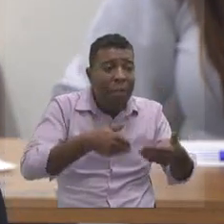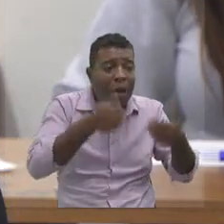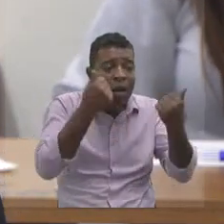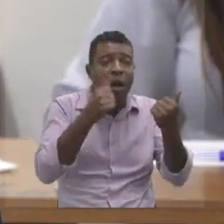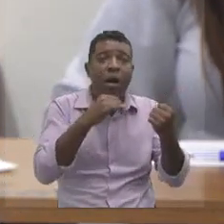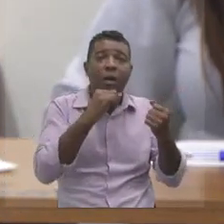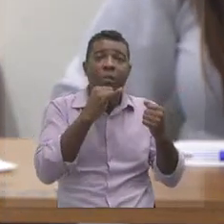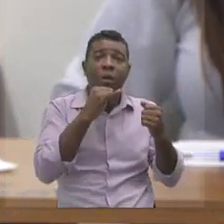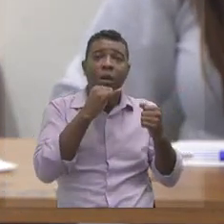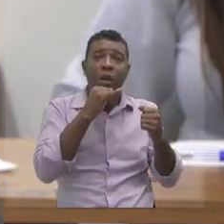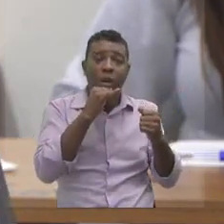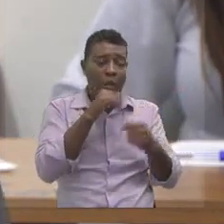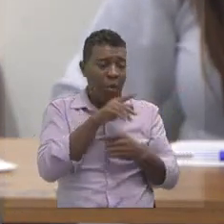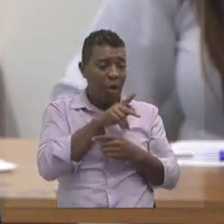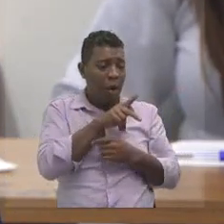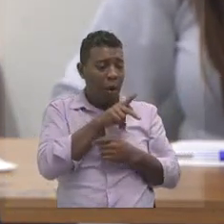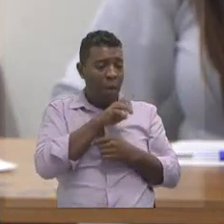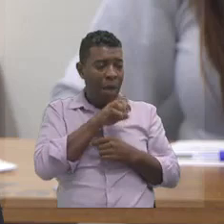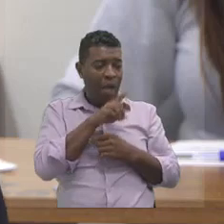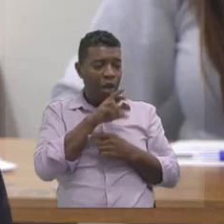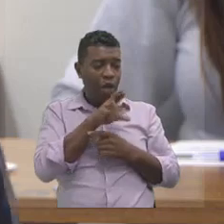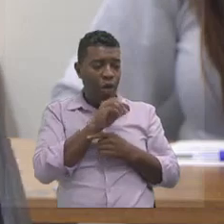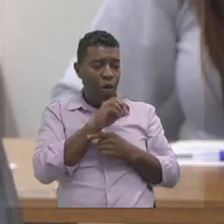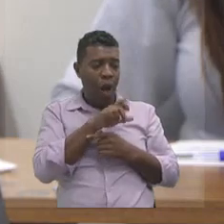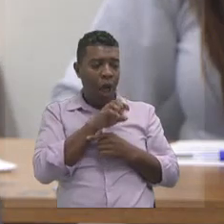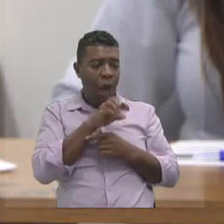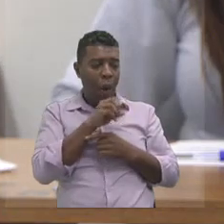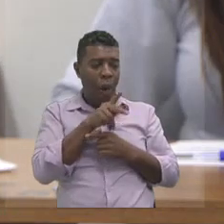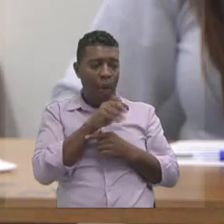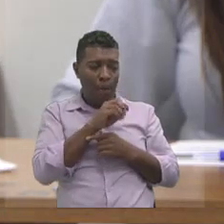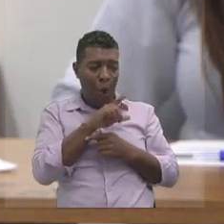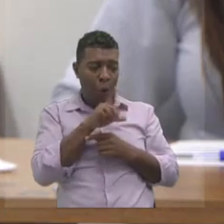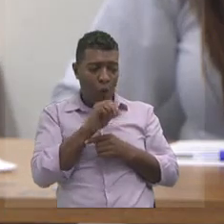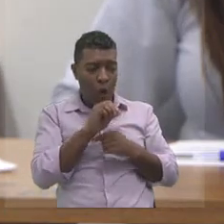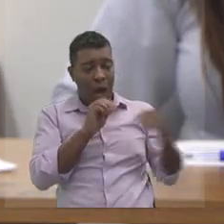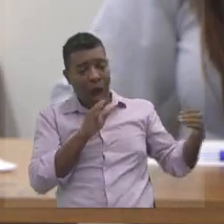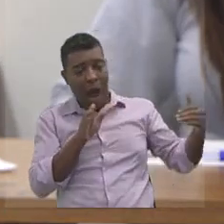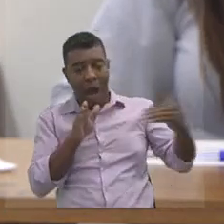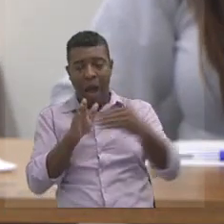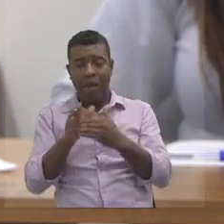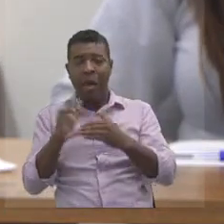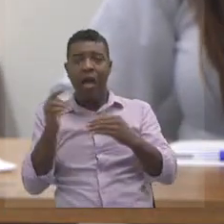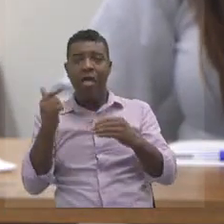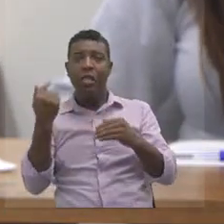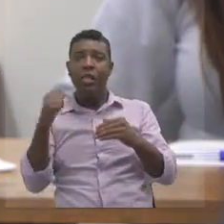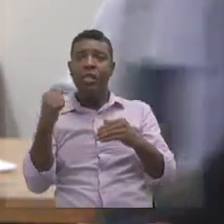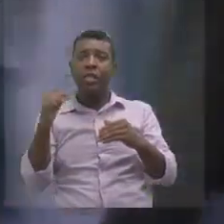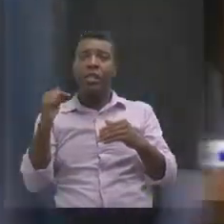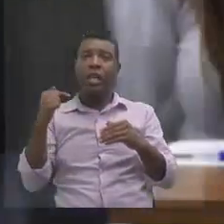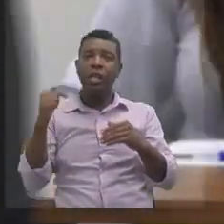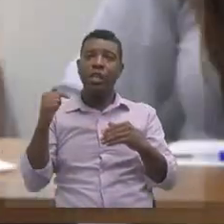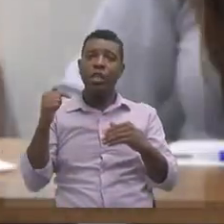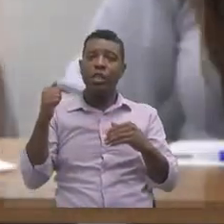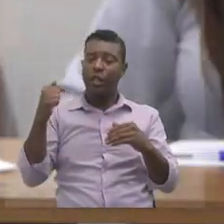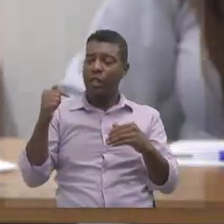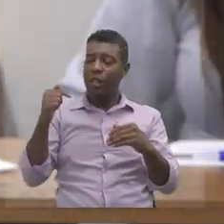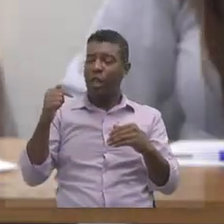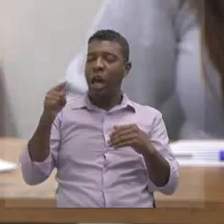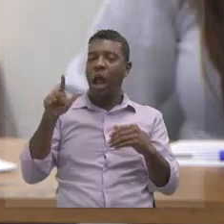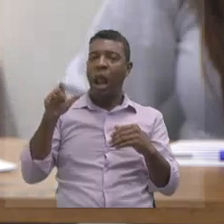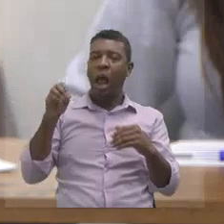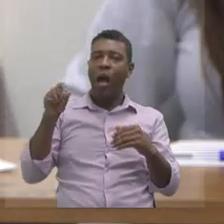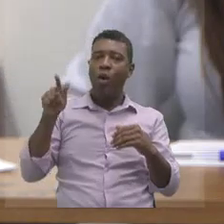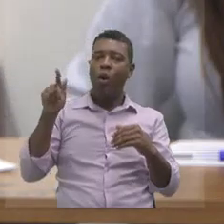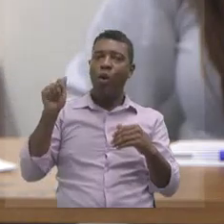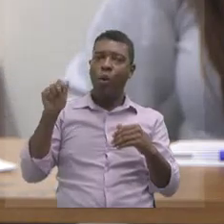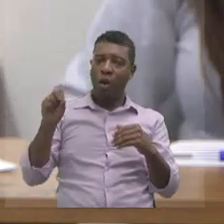Pedro Leopoldo até Sete Lagoas então ressalto aqui mais uma vez a necessidade da gente buscar uma